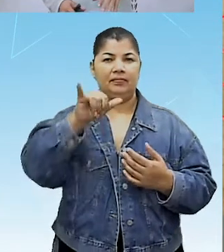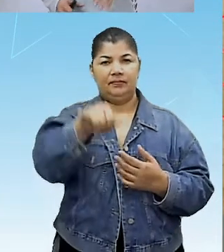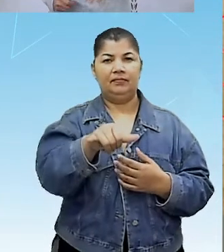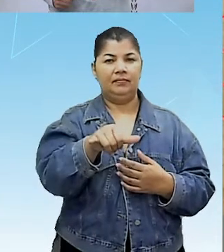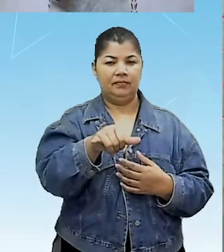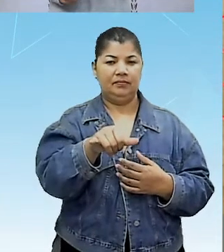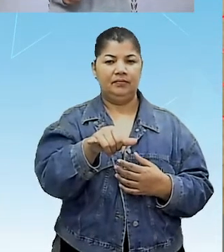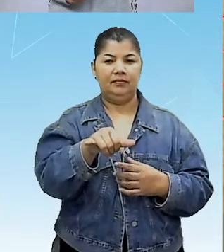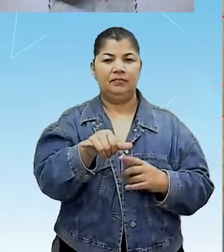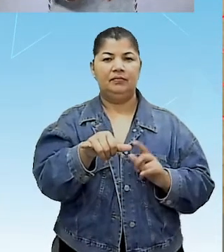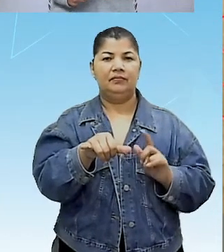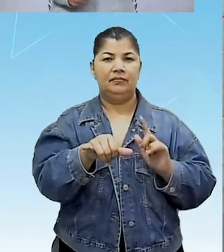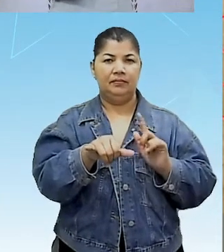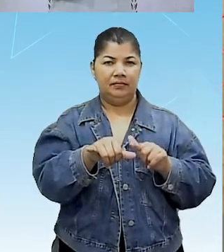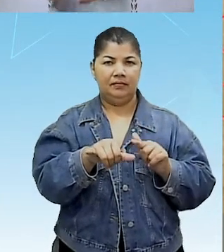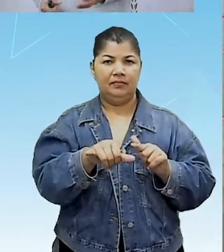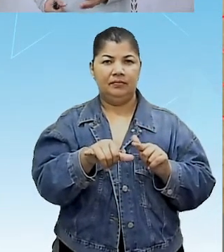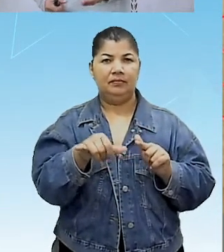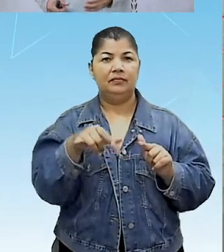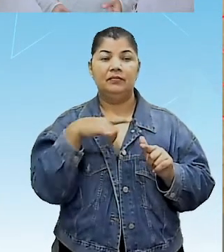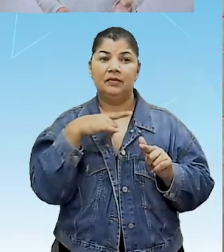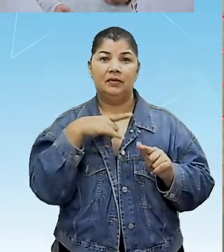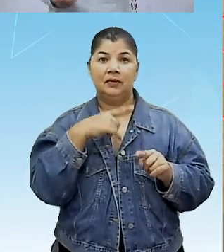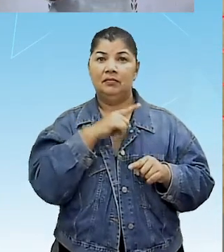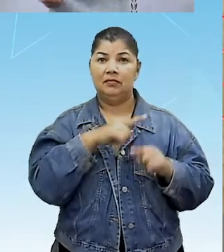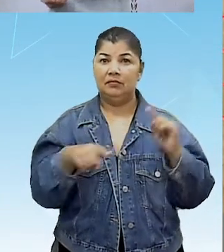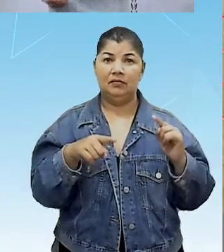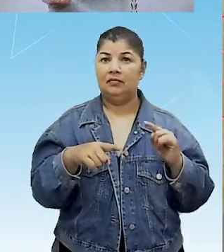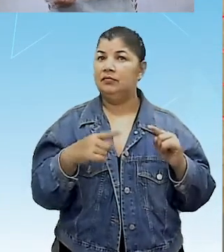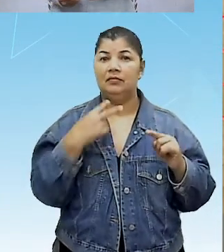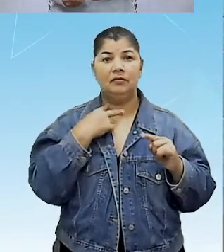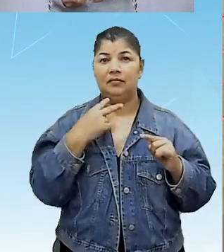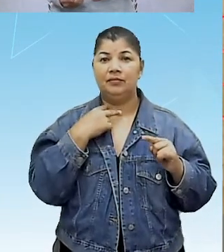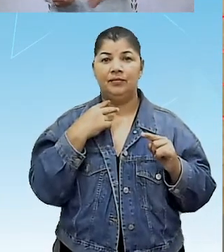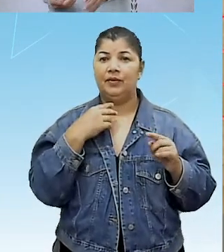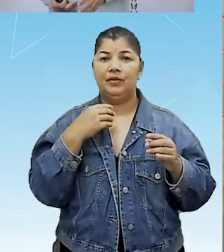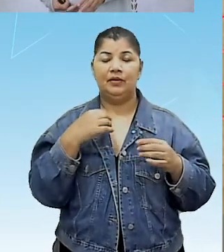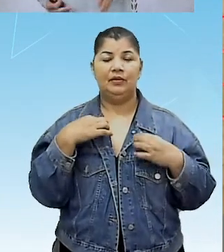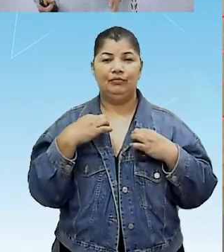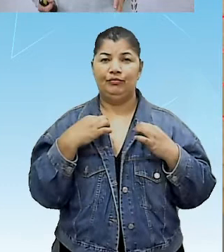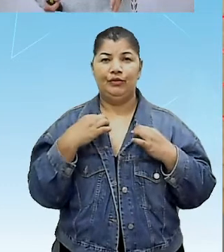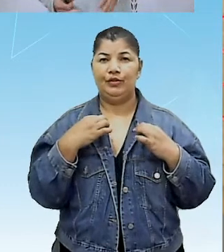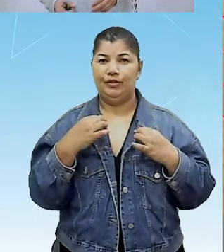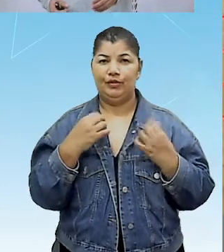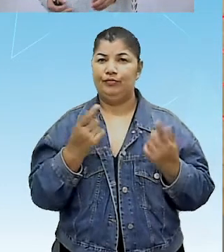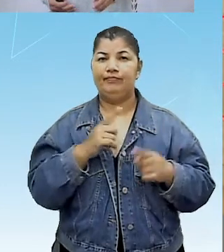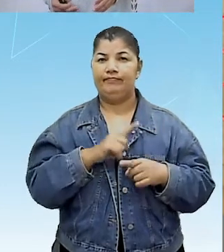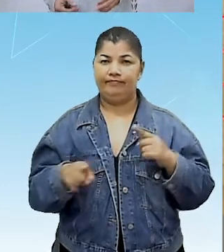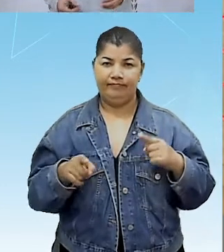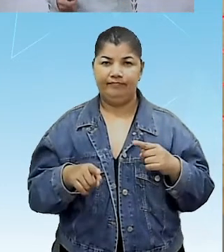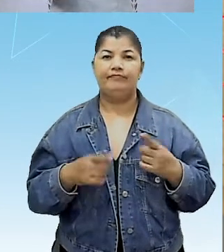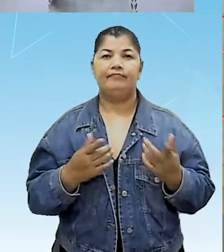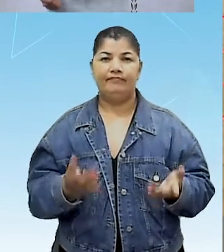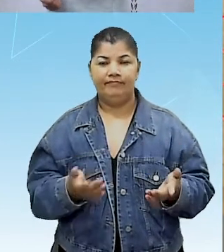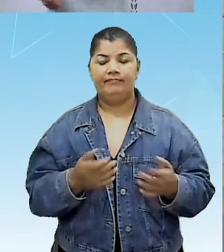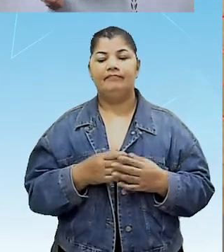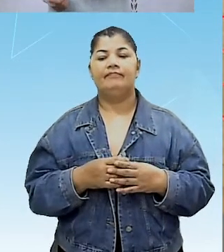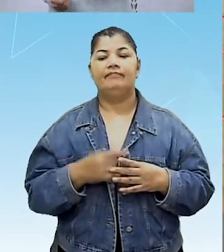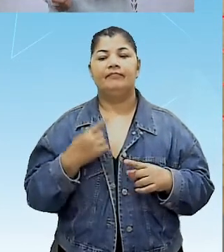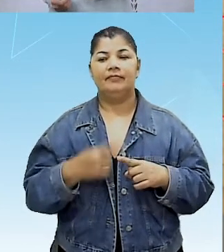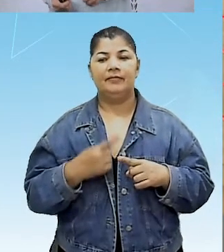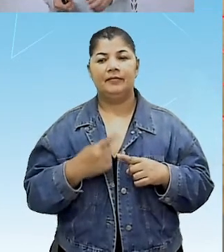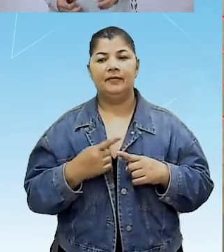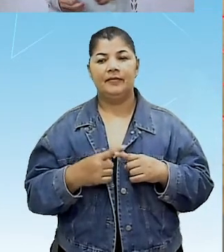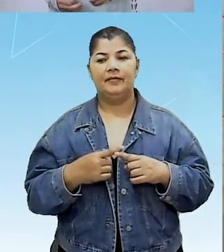aeroporto e ainda tiver as medidas de restrições, você não pode usar máscara de tecido no aeroporto. É proibido, tá? Porque aquela máscara